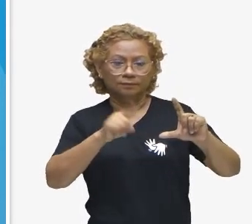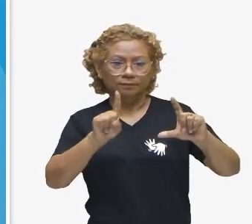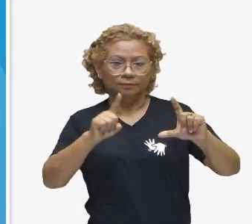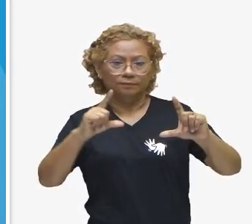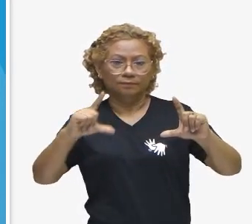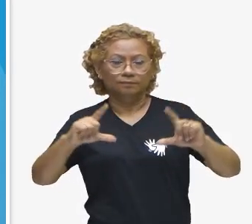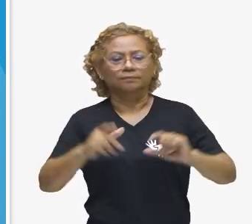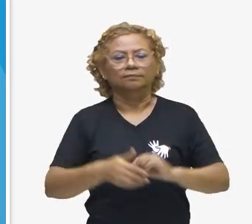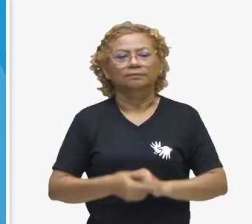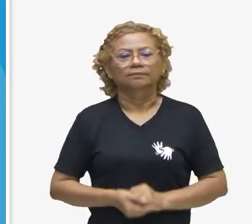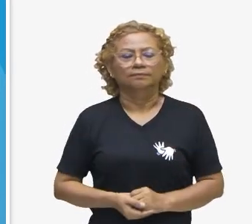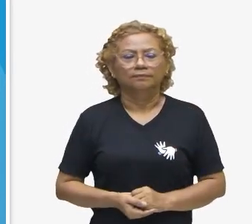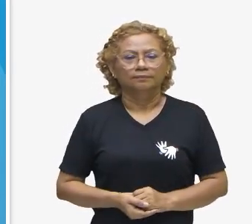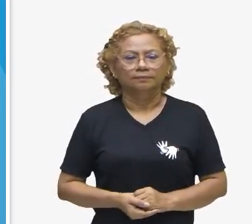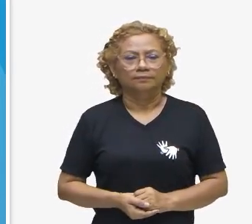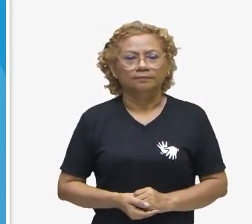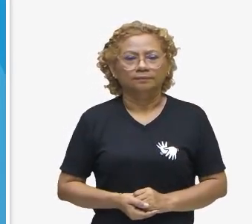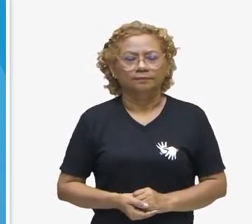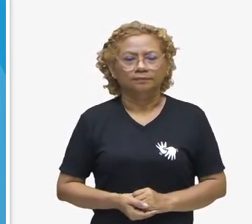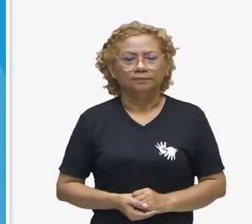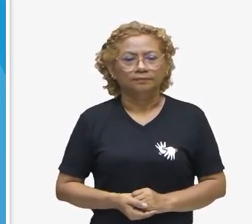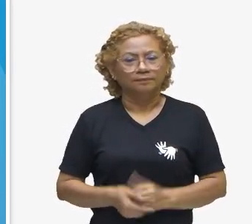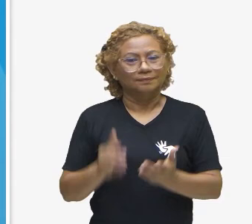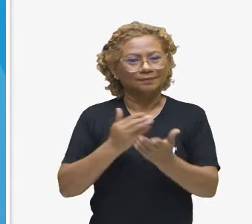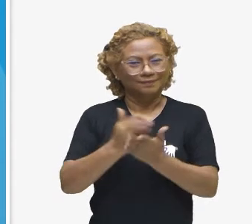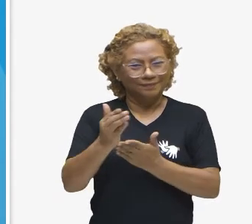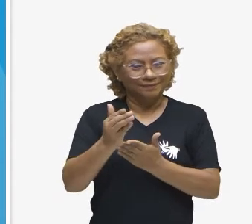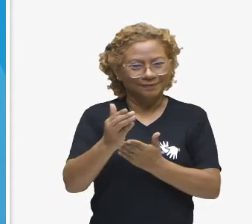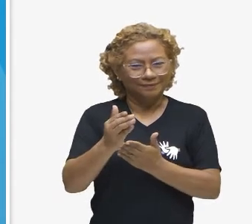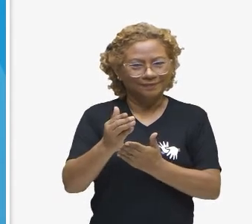cosseno, ela possui esse